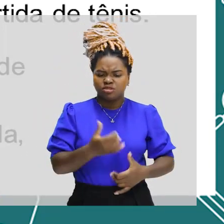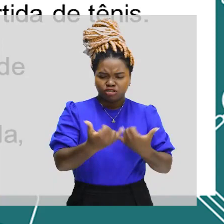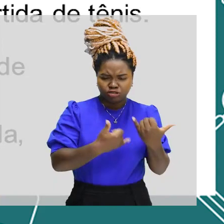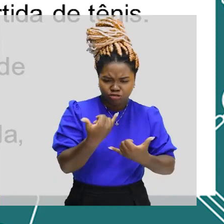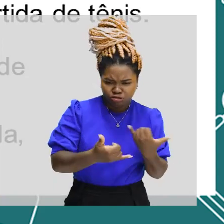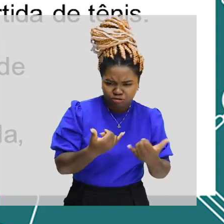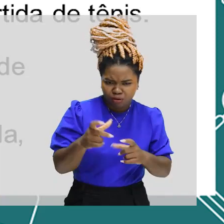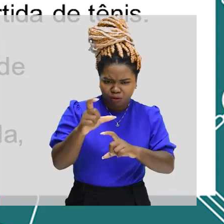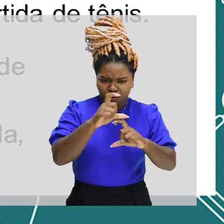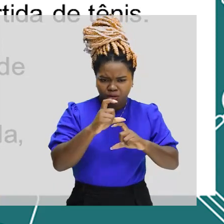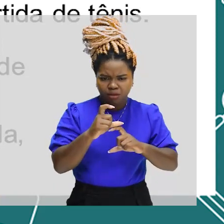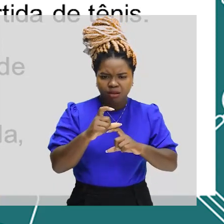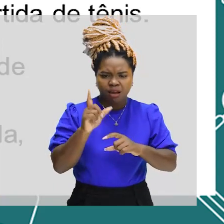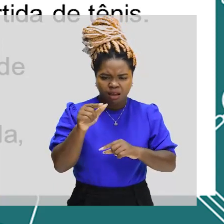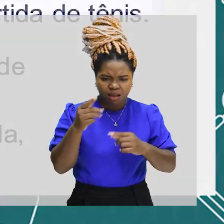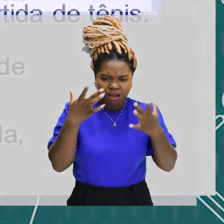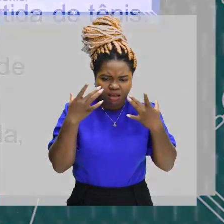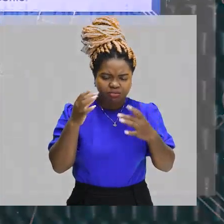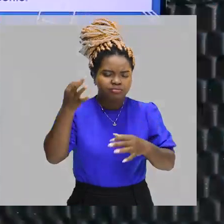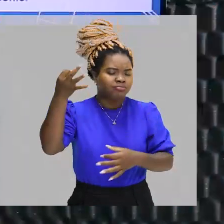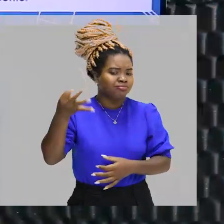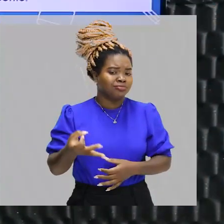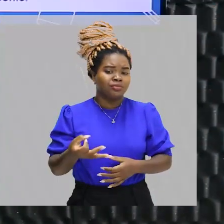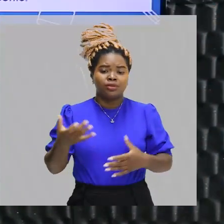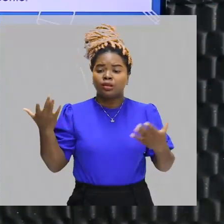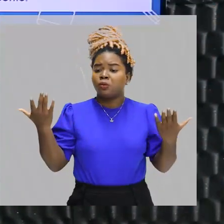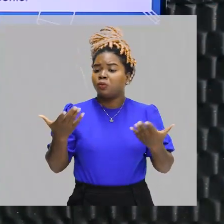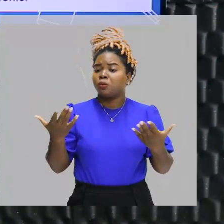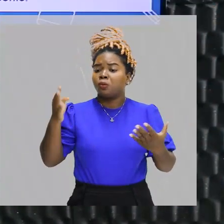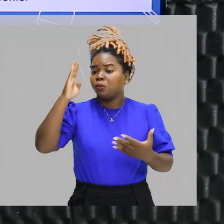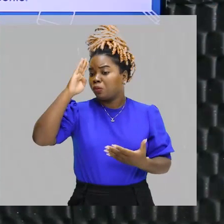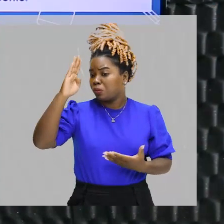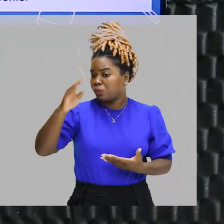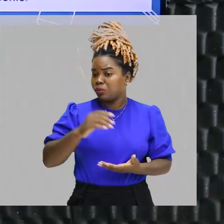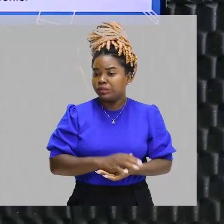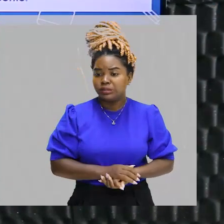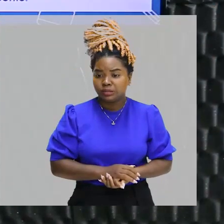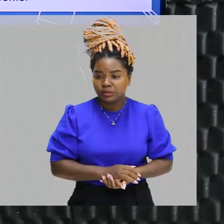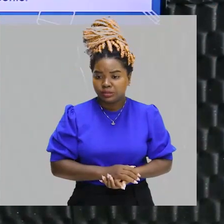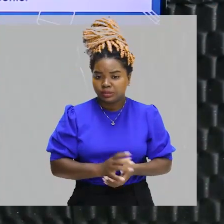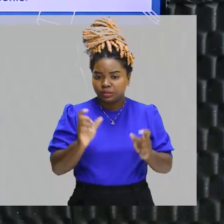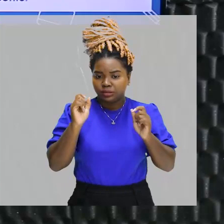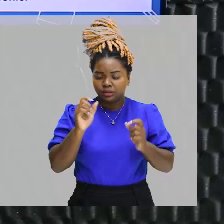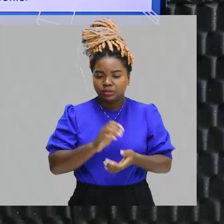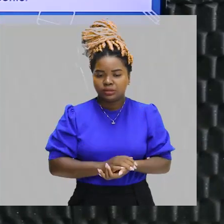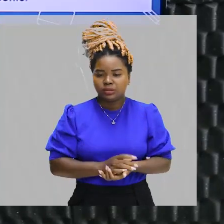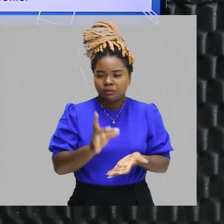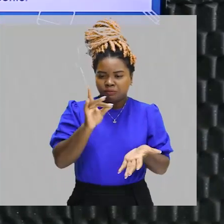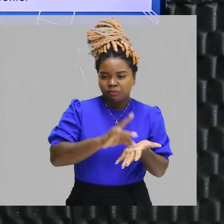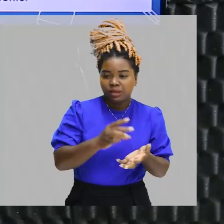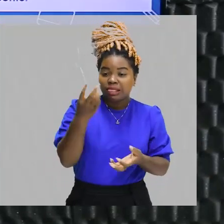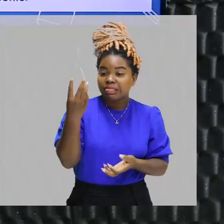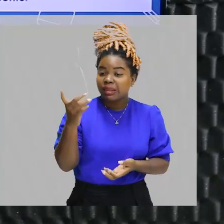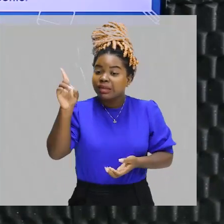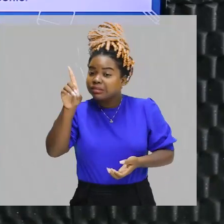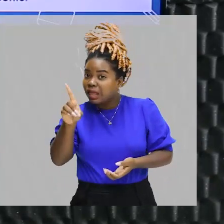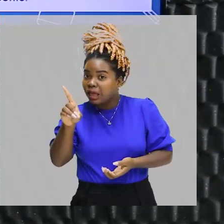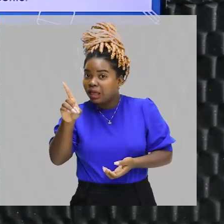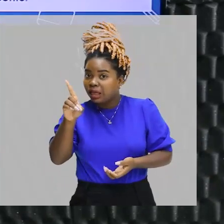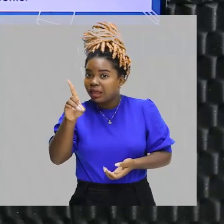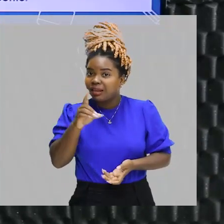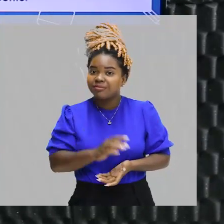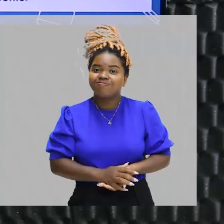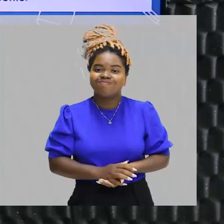quadrinhos é arte? Com certeza. A estrutura hoje, principalmente, onde vocês chamam de realidade 3D, gente, isso